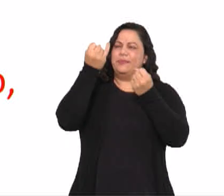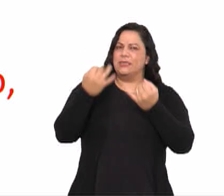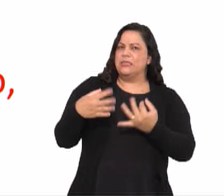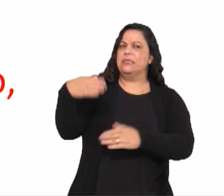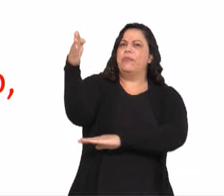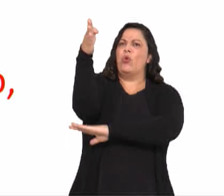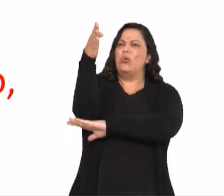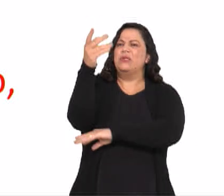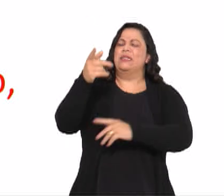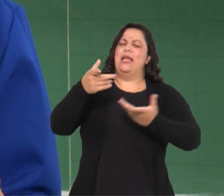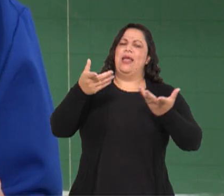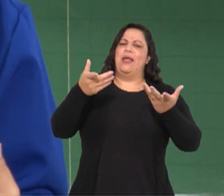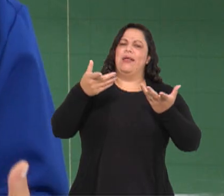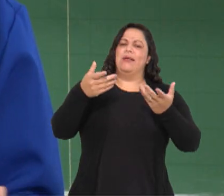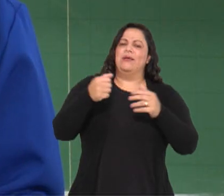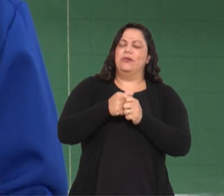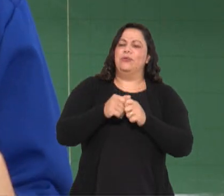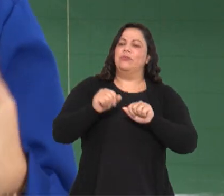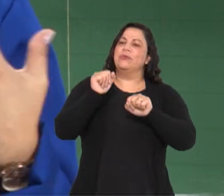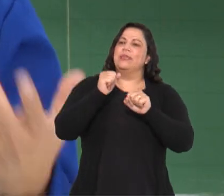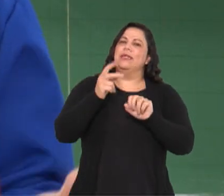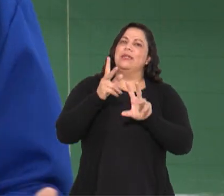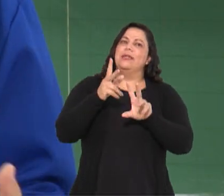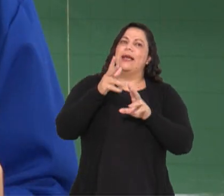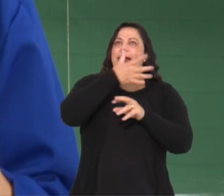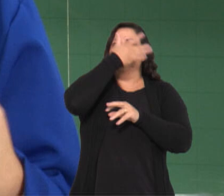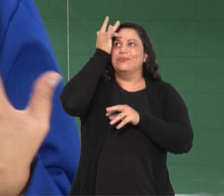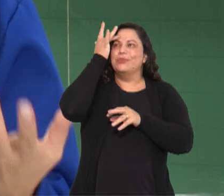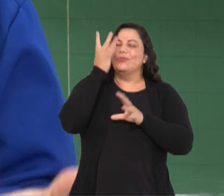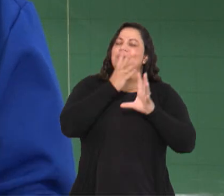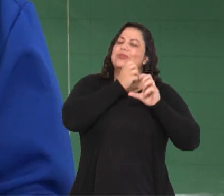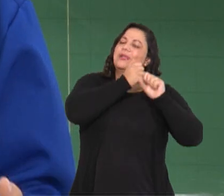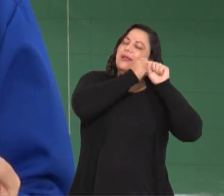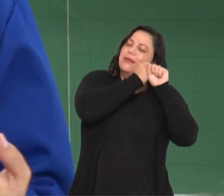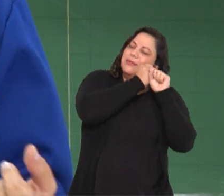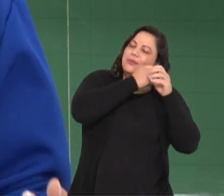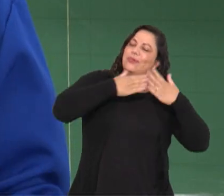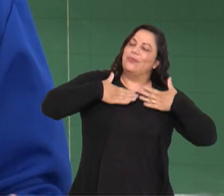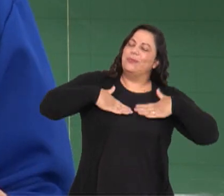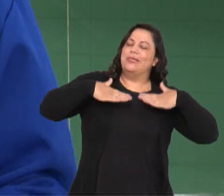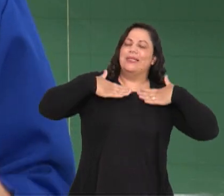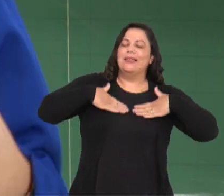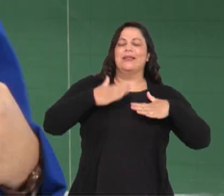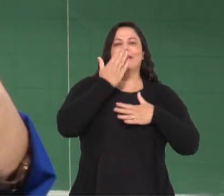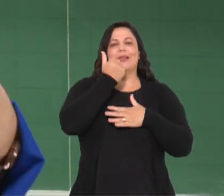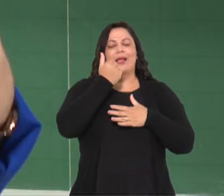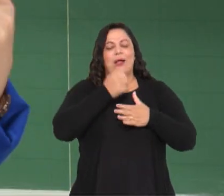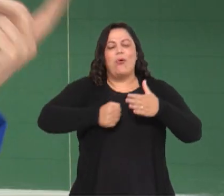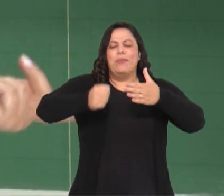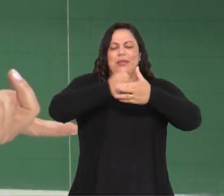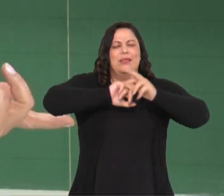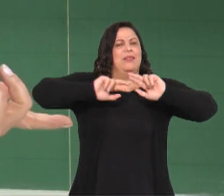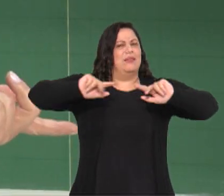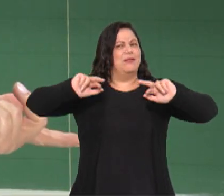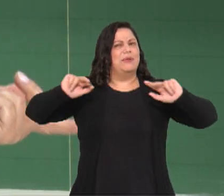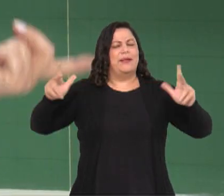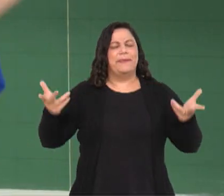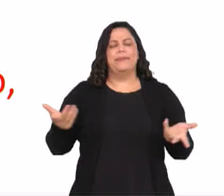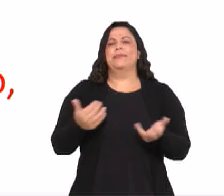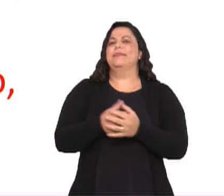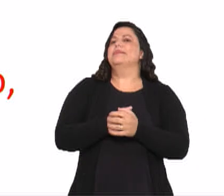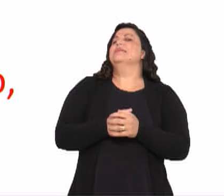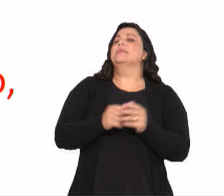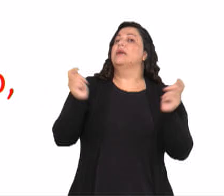que recebiam os tropeiros e aí ali eles podiam se hospedar, se alimentar. A partir